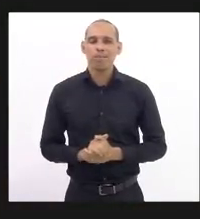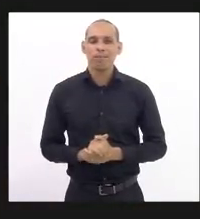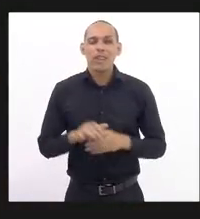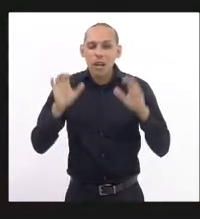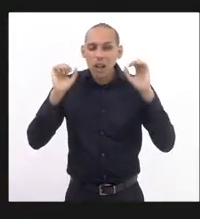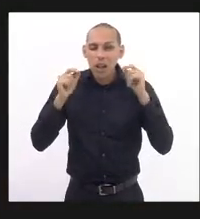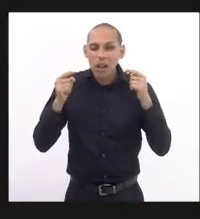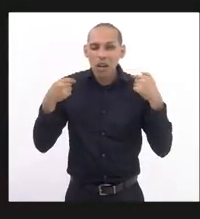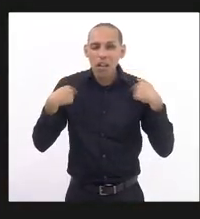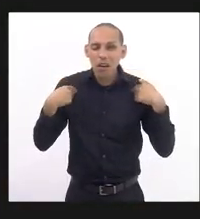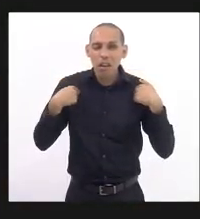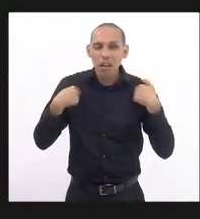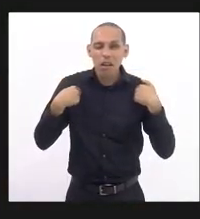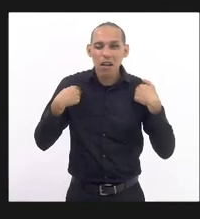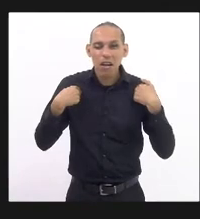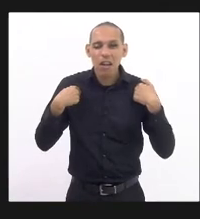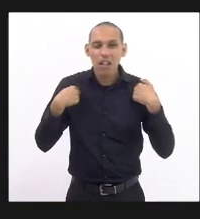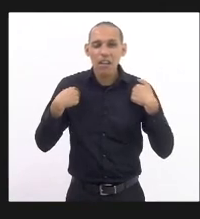nada,